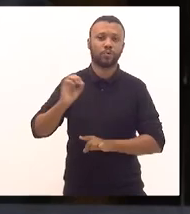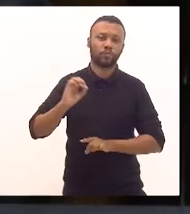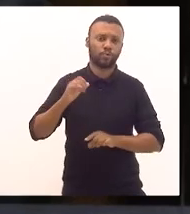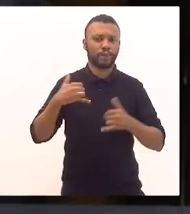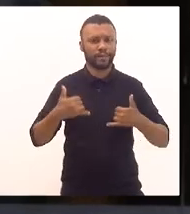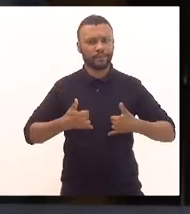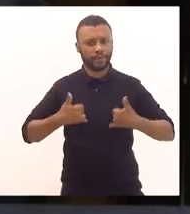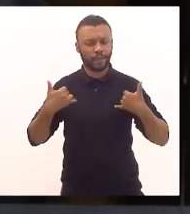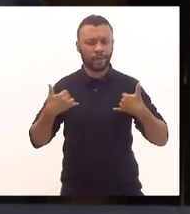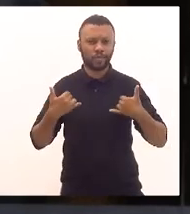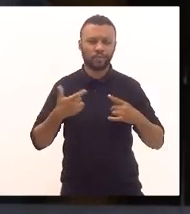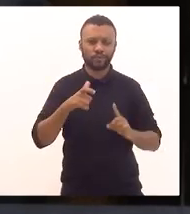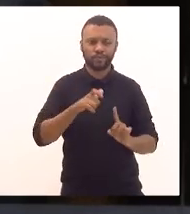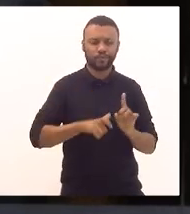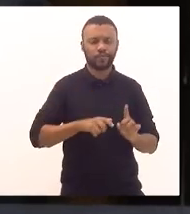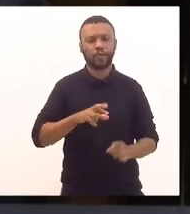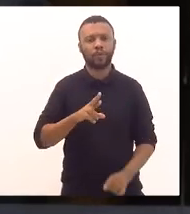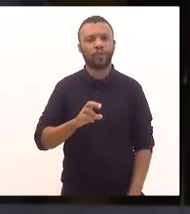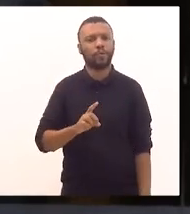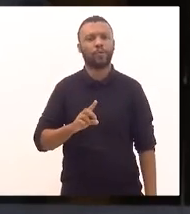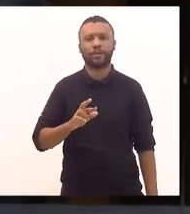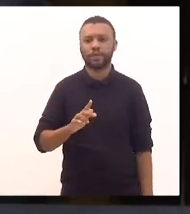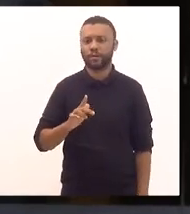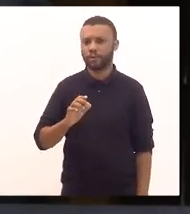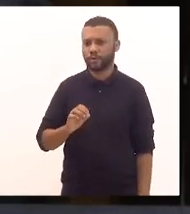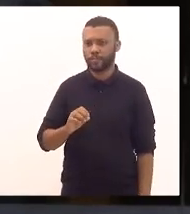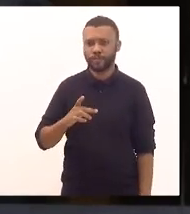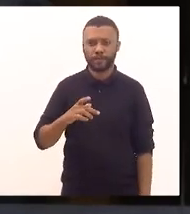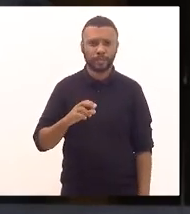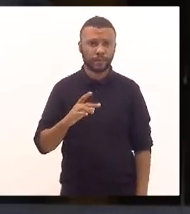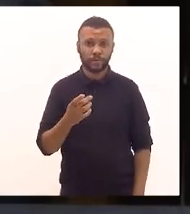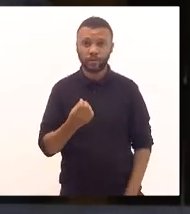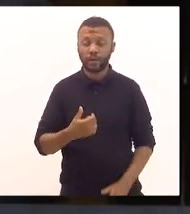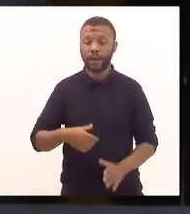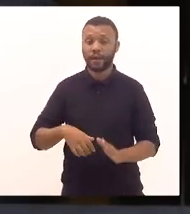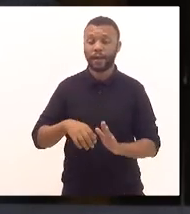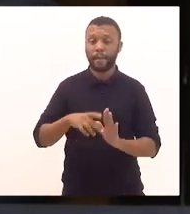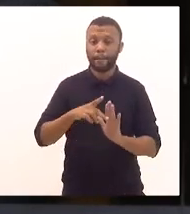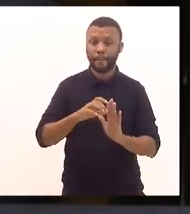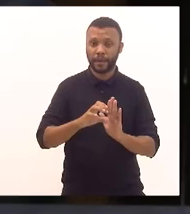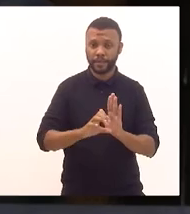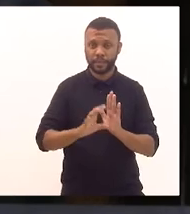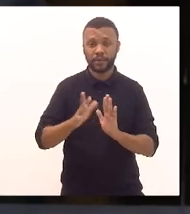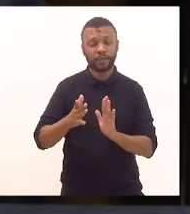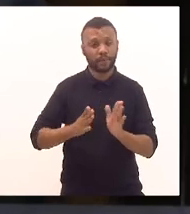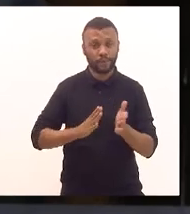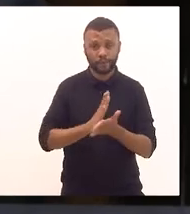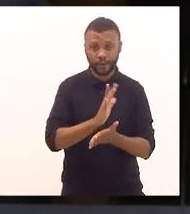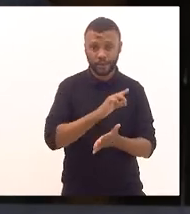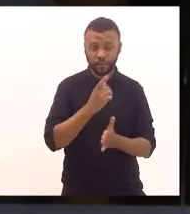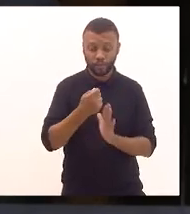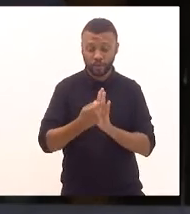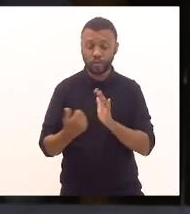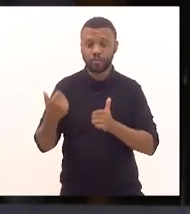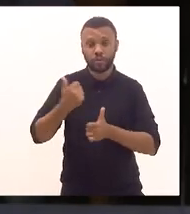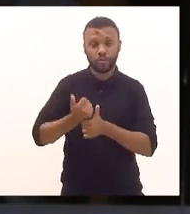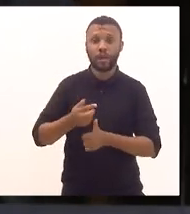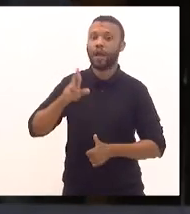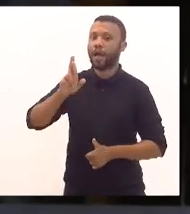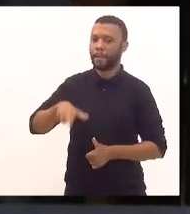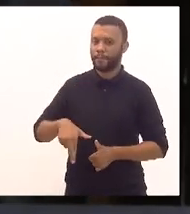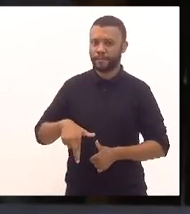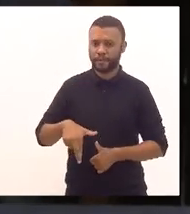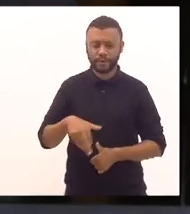amigo Doutor Rodrigo Pacheco E ai mesa condicional estava aprovada depois de reprovamos o texto substitutivo né